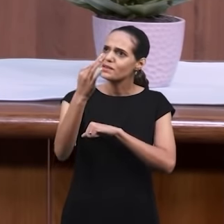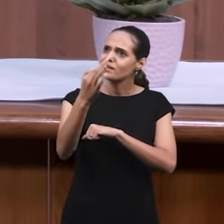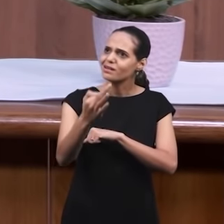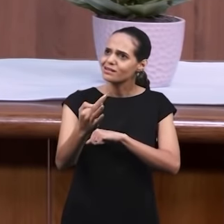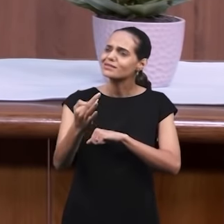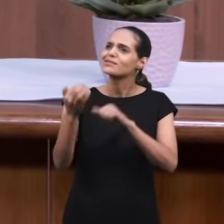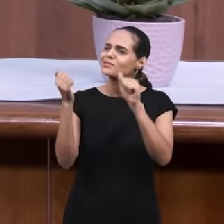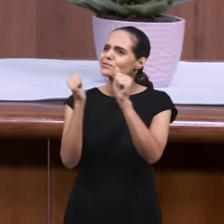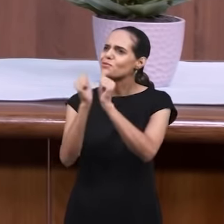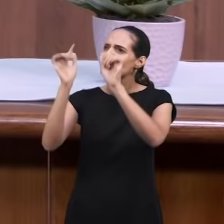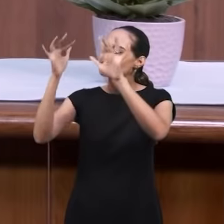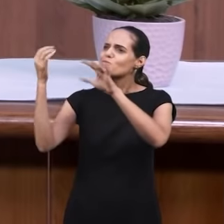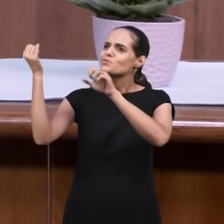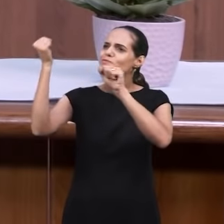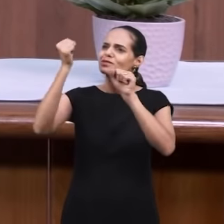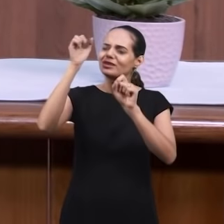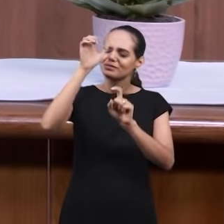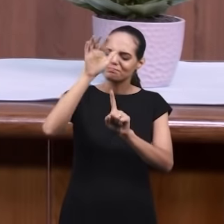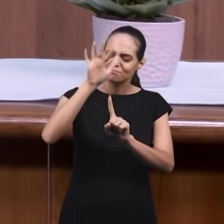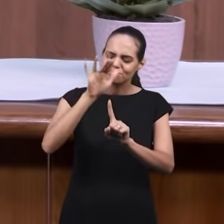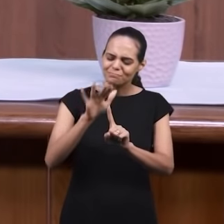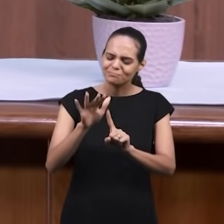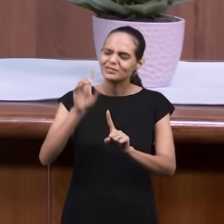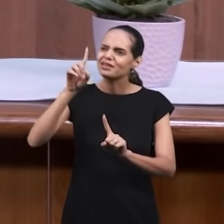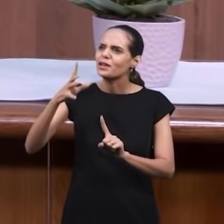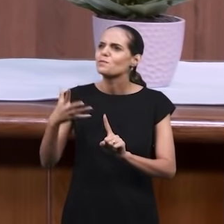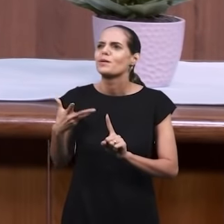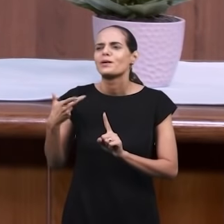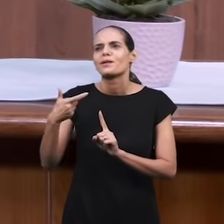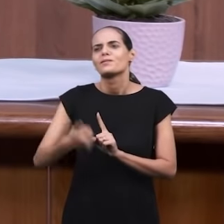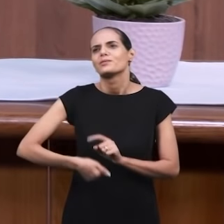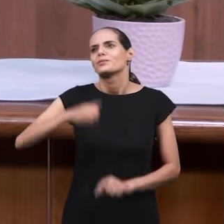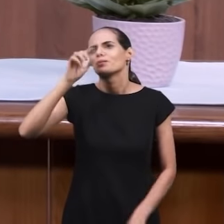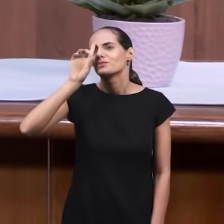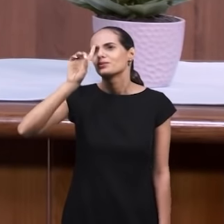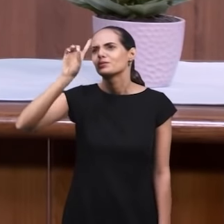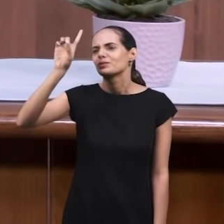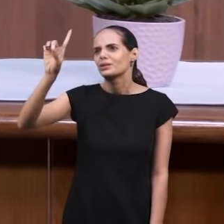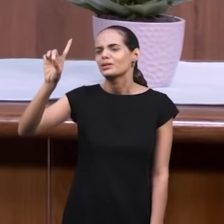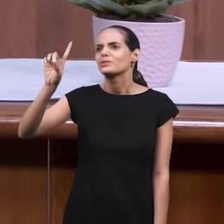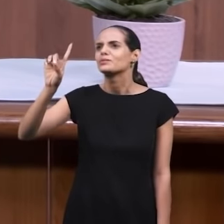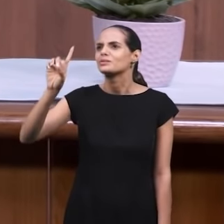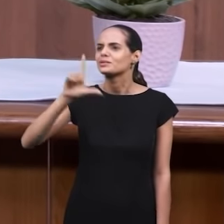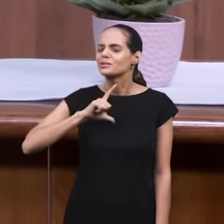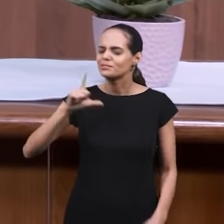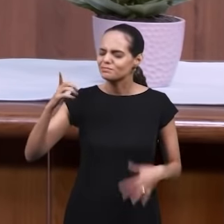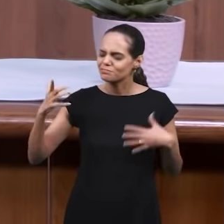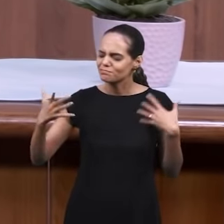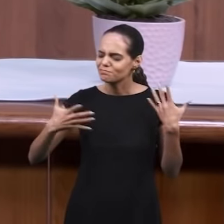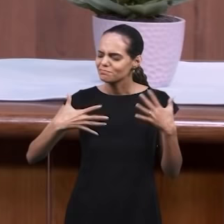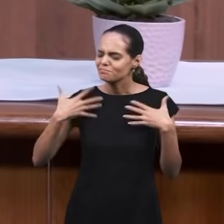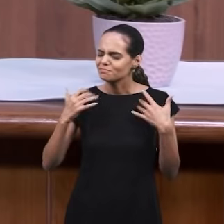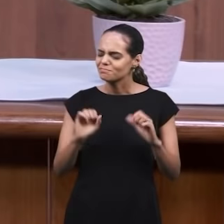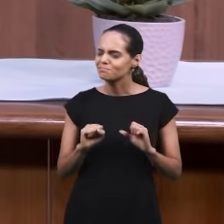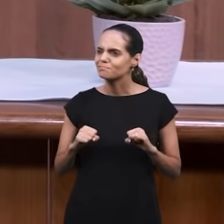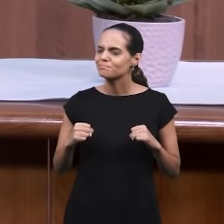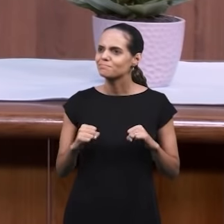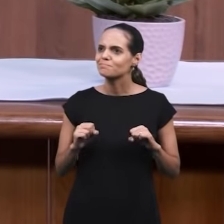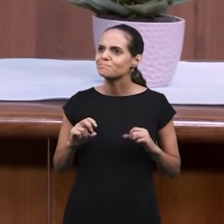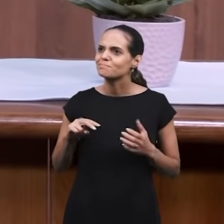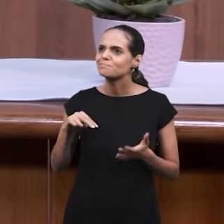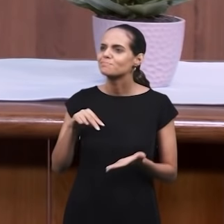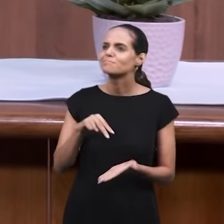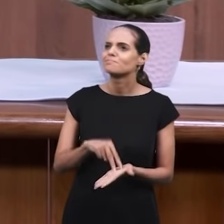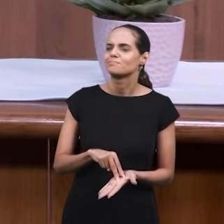de poder estendida sobre nós. Isso é maravilhoso. Isso nos alegra, nos dá forças para vivermos,